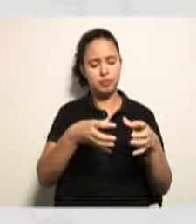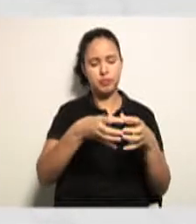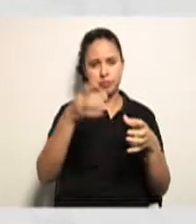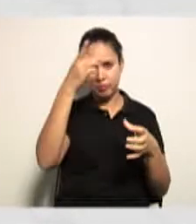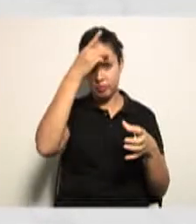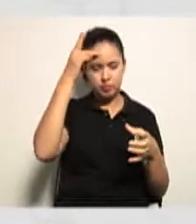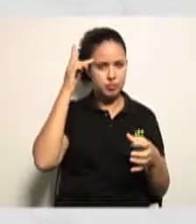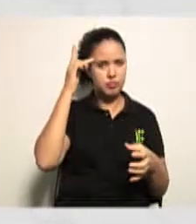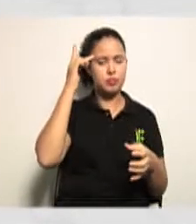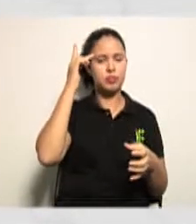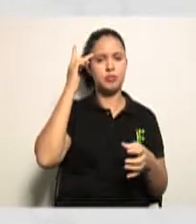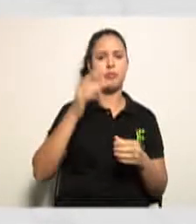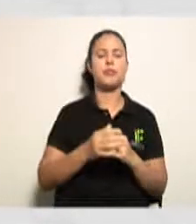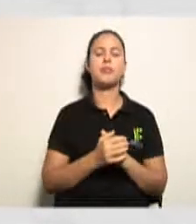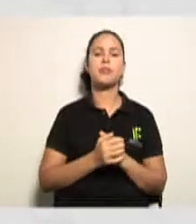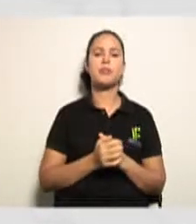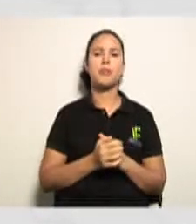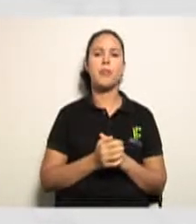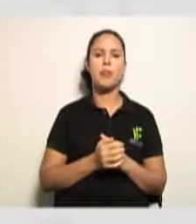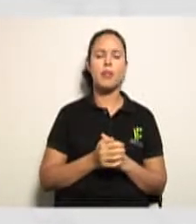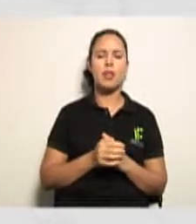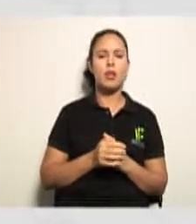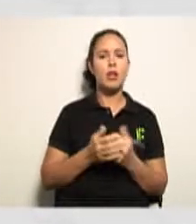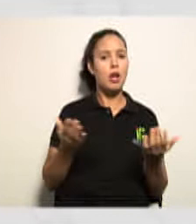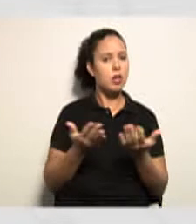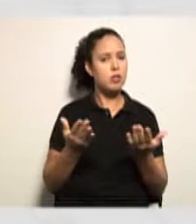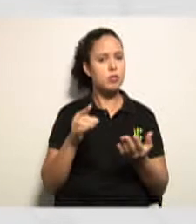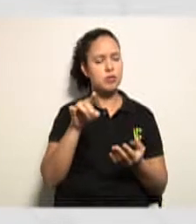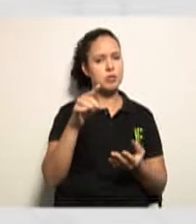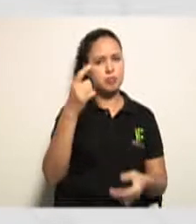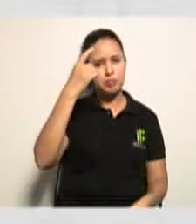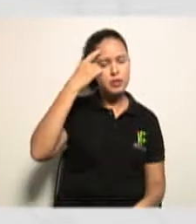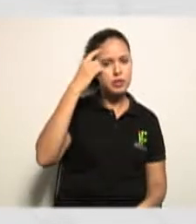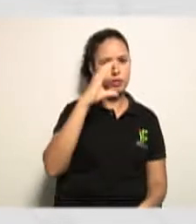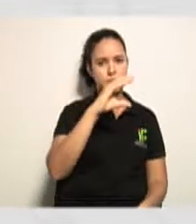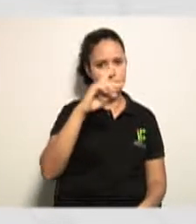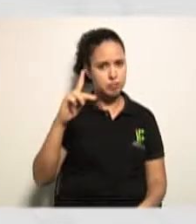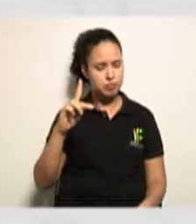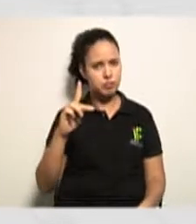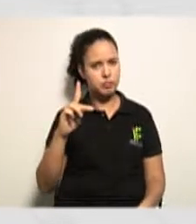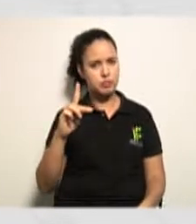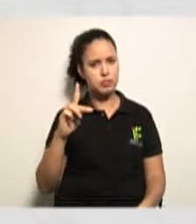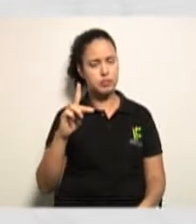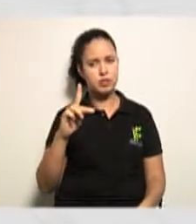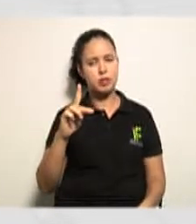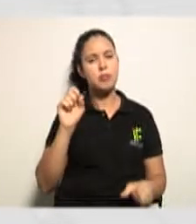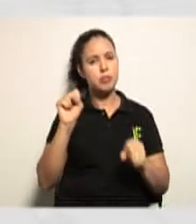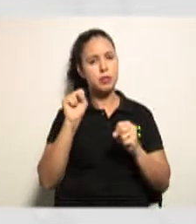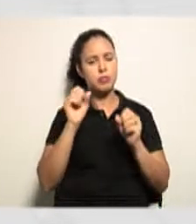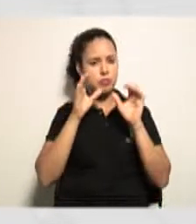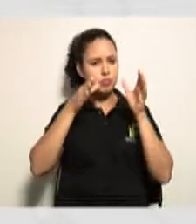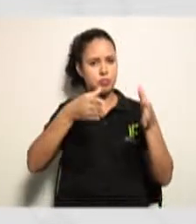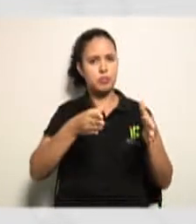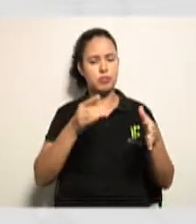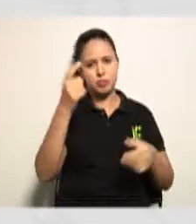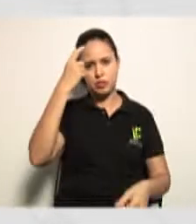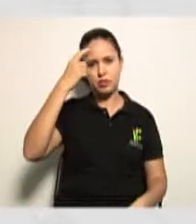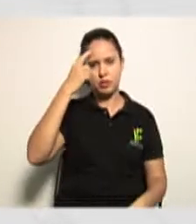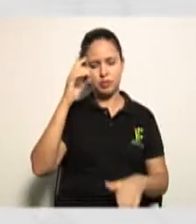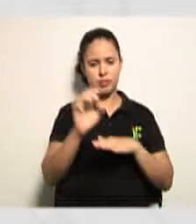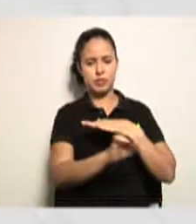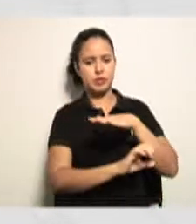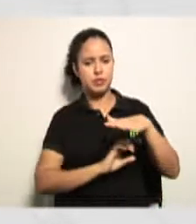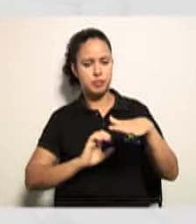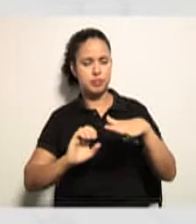vocês não pensem numa cooperativa, mas pensem numa empresa, numa iniciativa empreendedora sua, que não